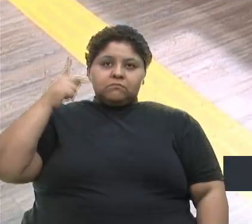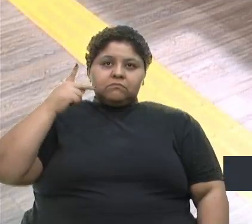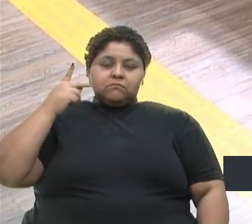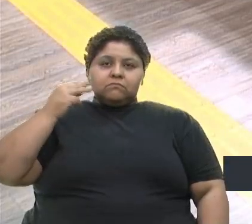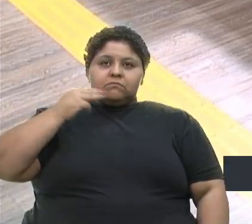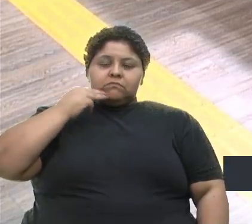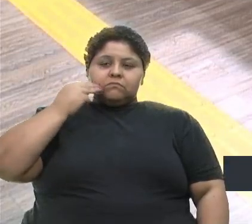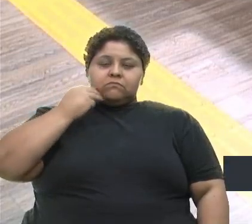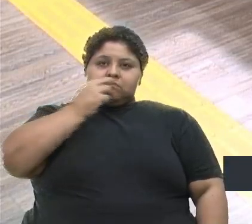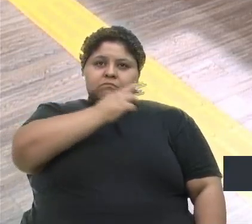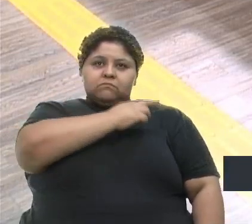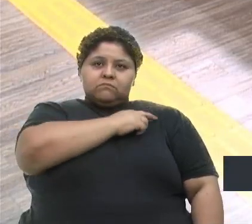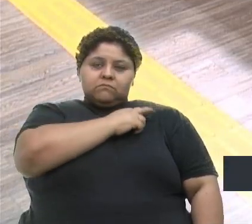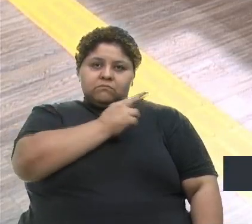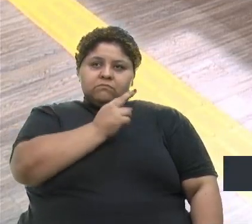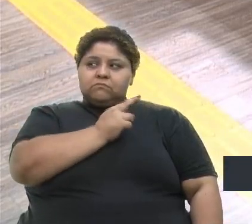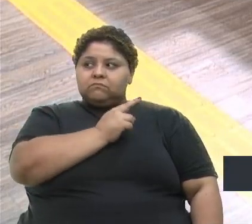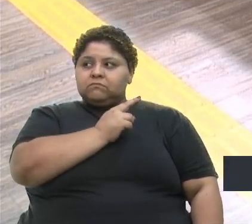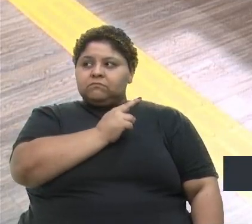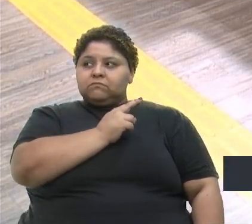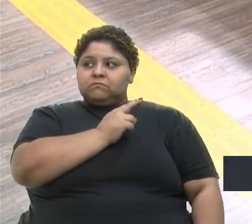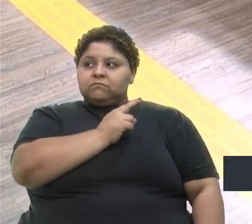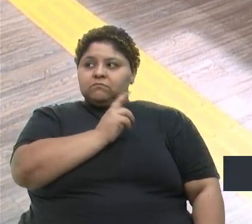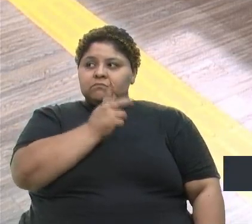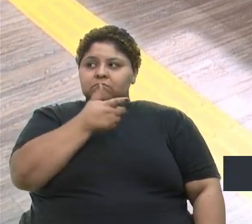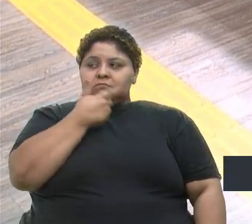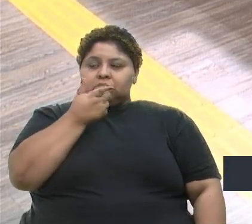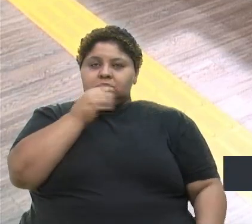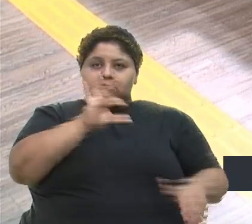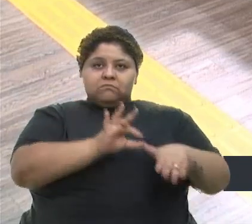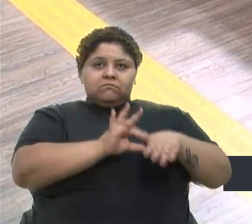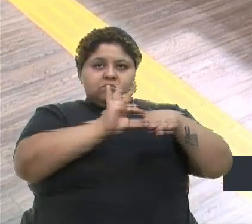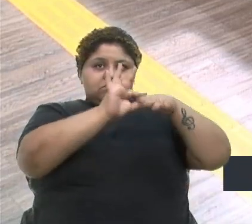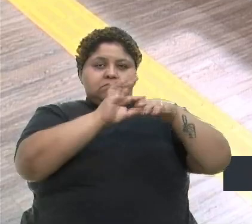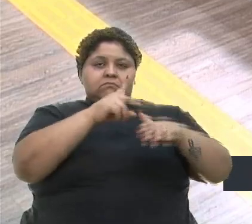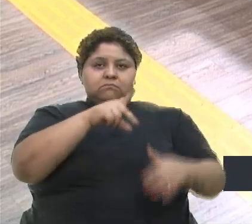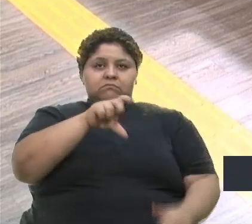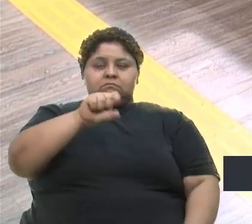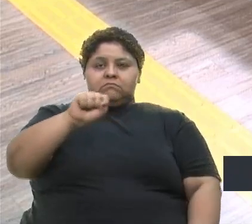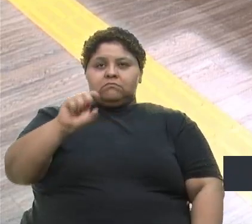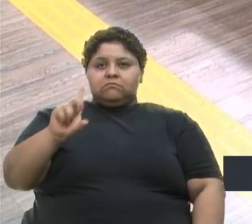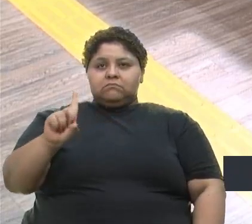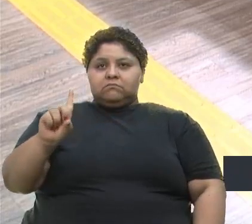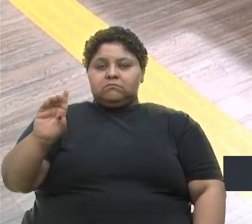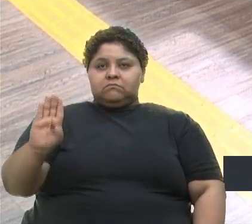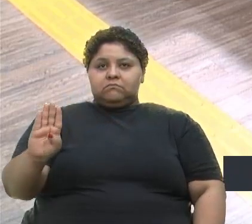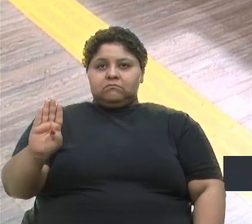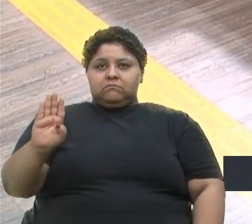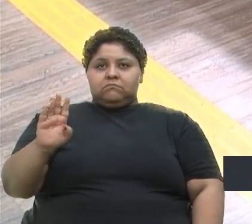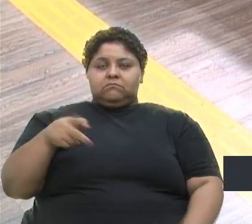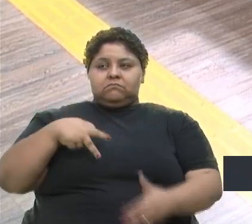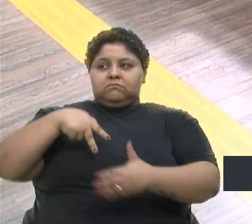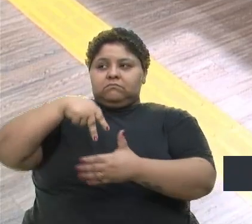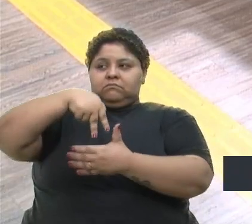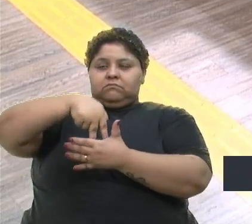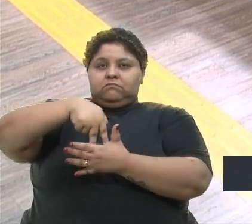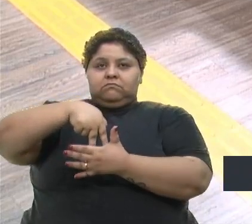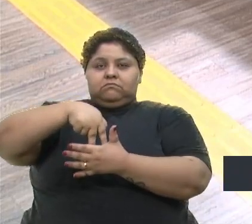em representação. Declaração de lida, bancada do PSDB. Na tribuna,